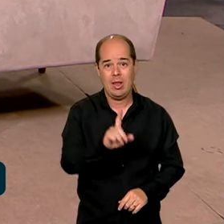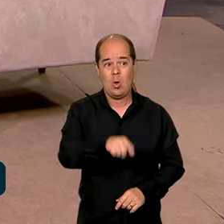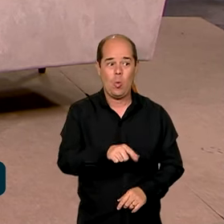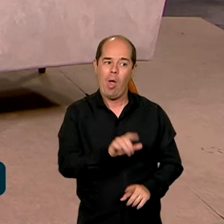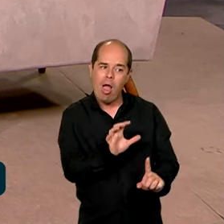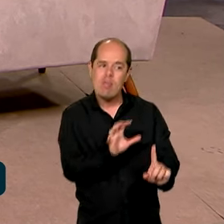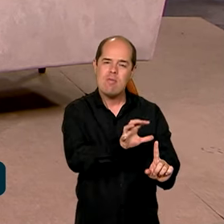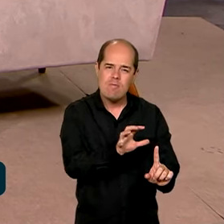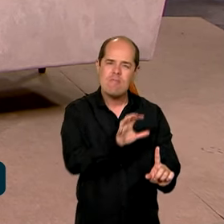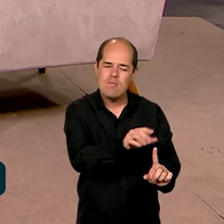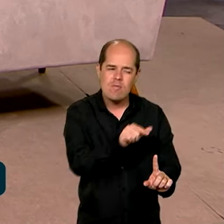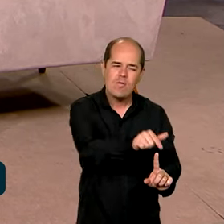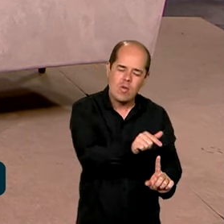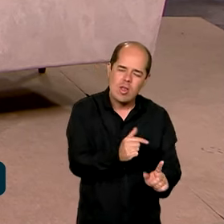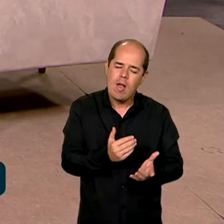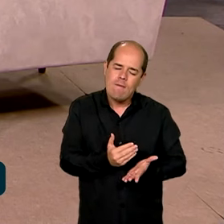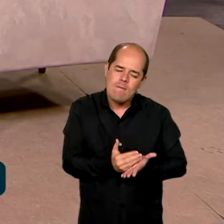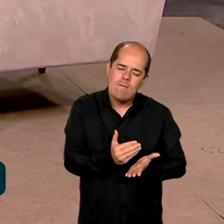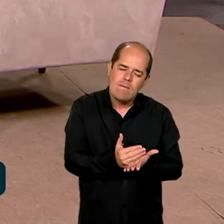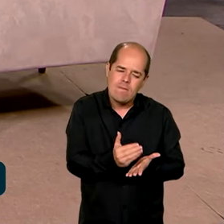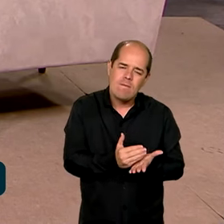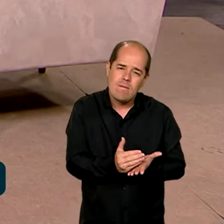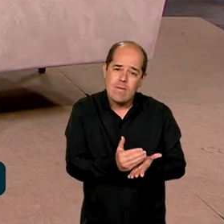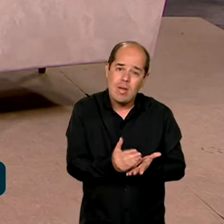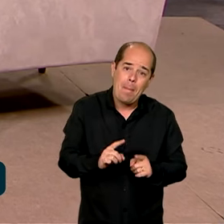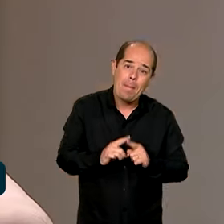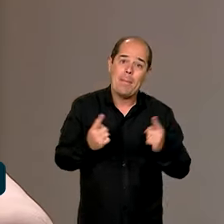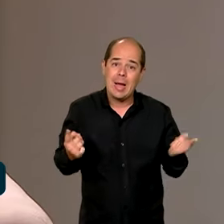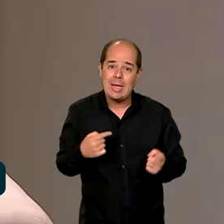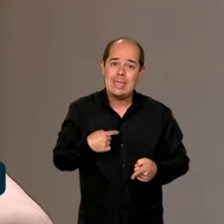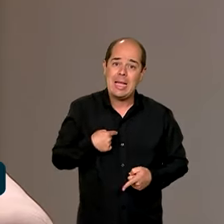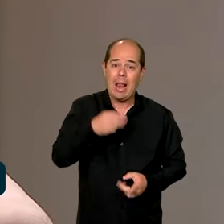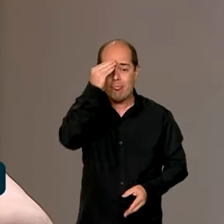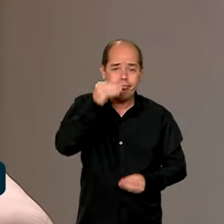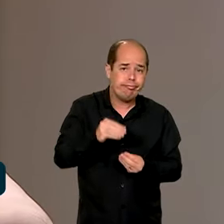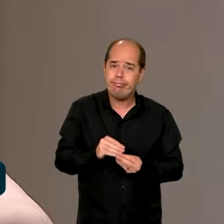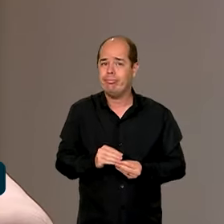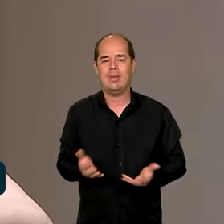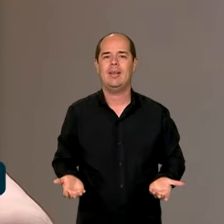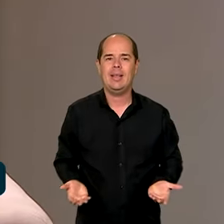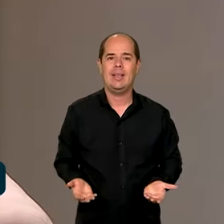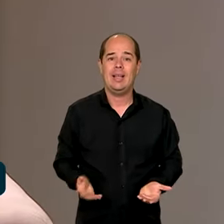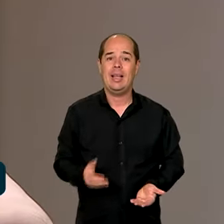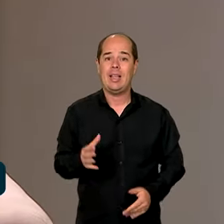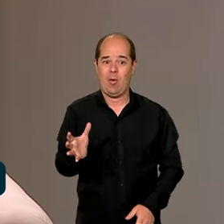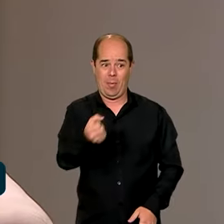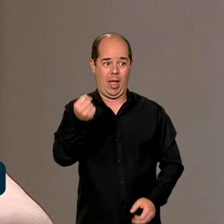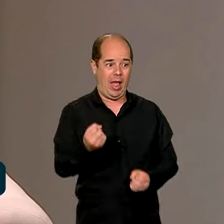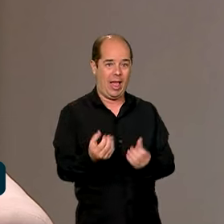muitos jovens está lá, mas é difícil às vezes dele reconhecer. Então, com esse prêmio,